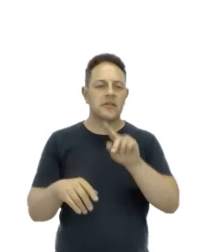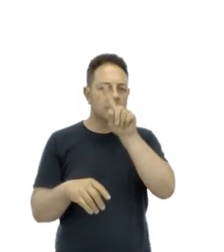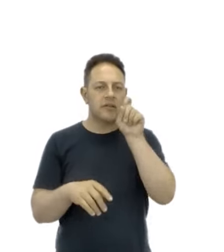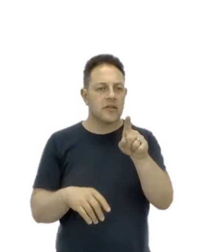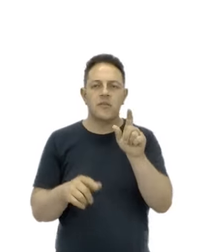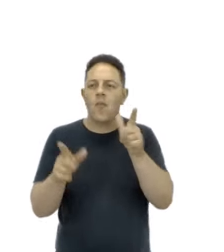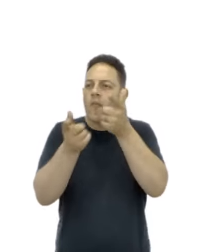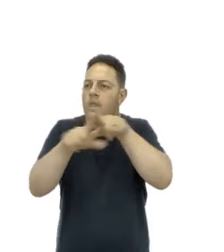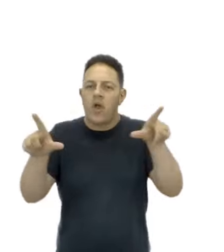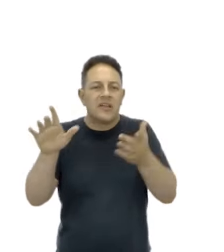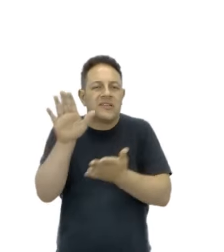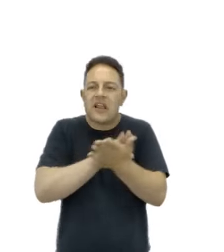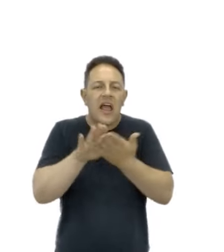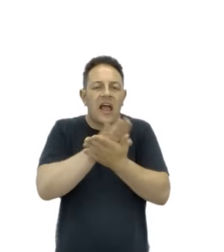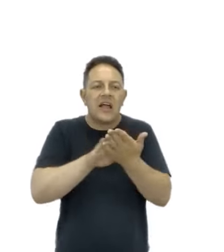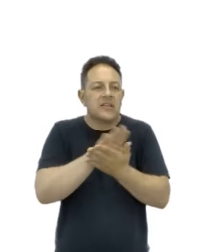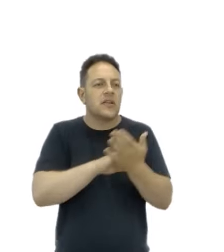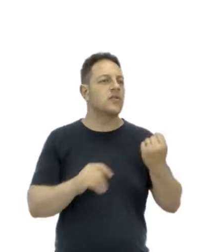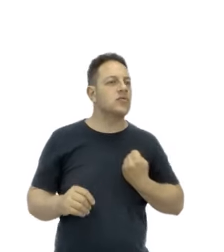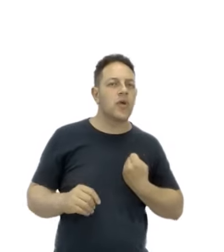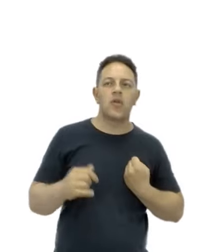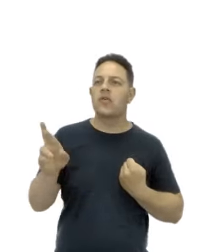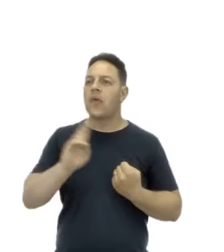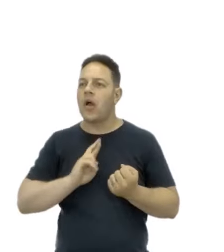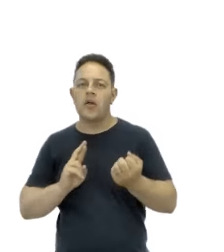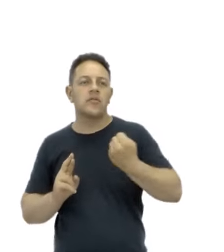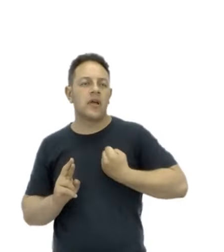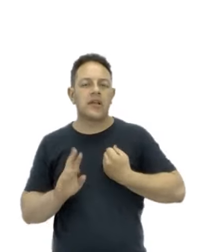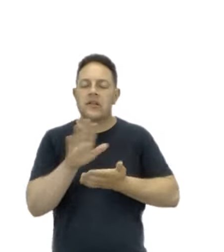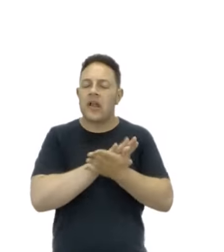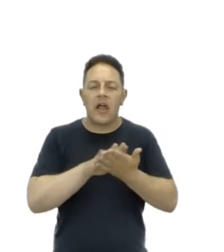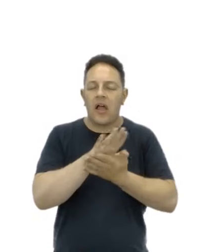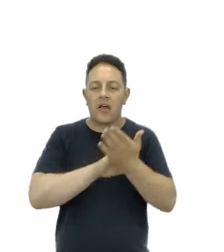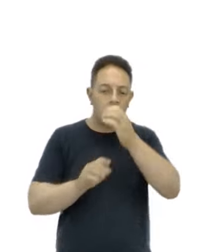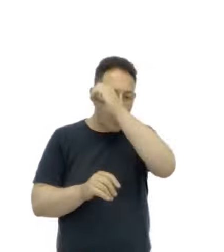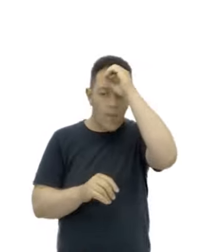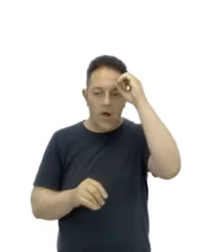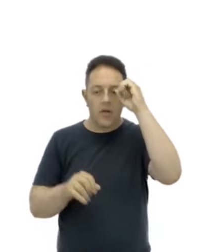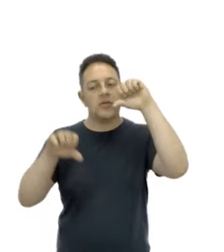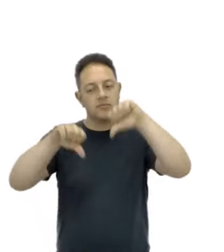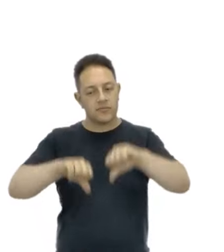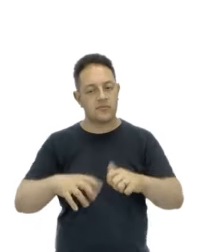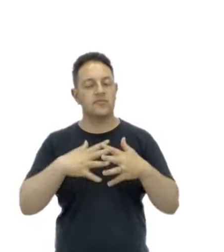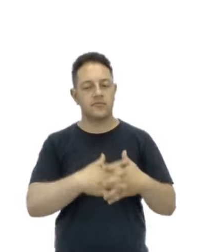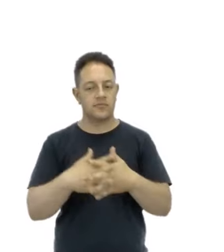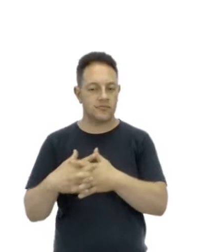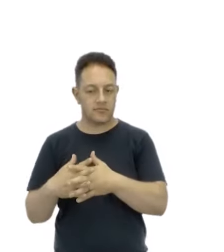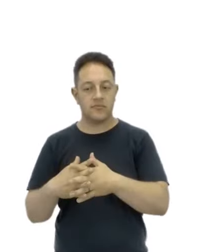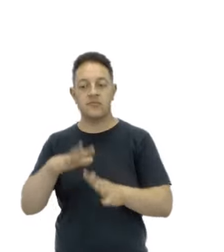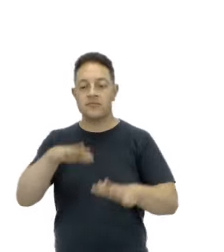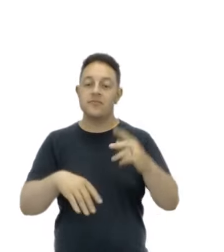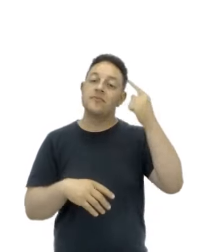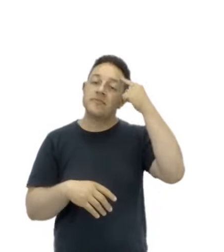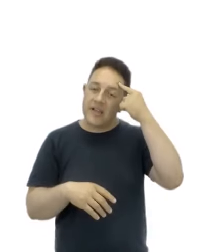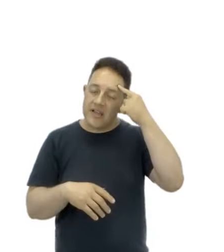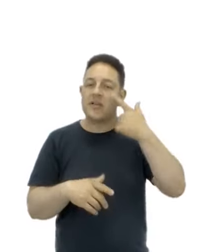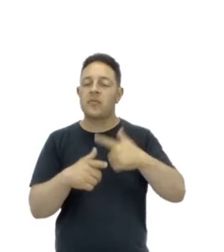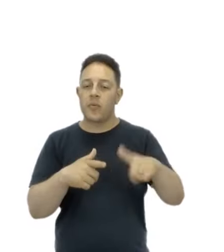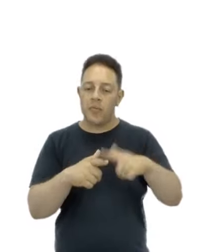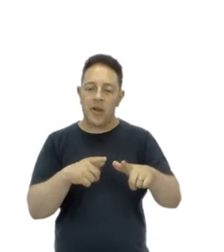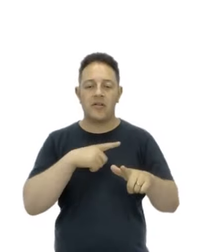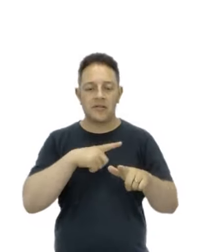dados, isso fica mais complexo. E quando a gente pensa em problemas de proporcionalidade direta, que na maioria